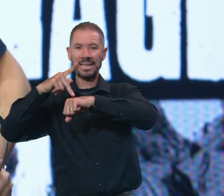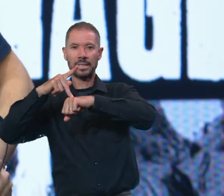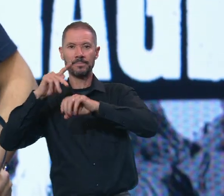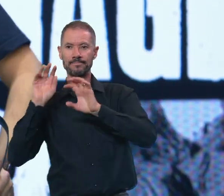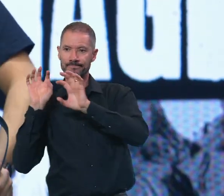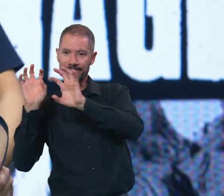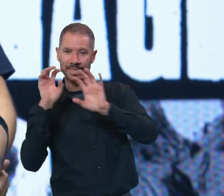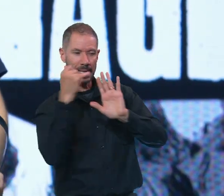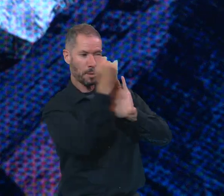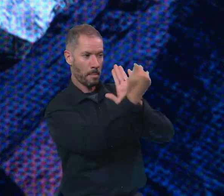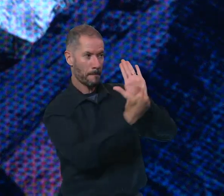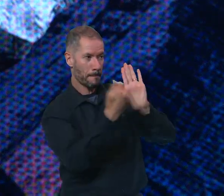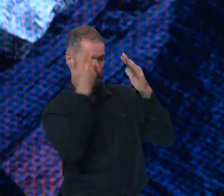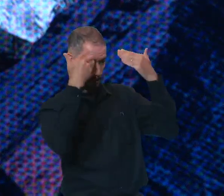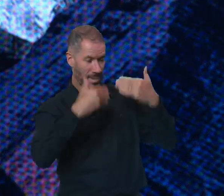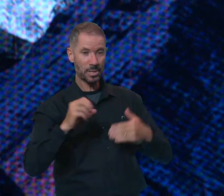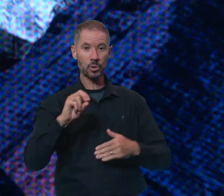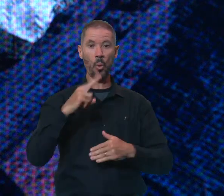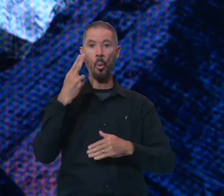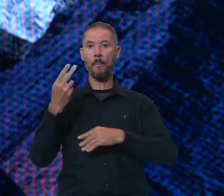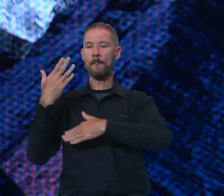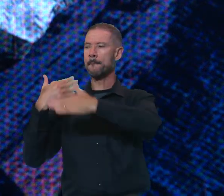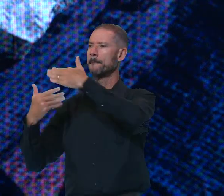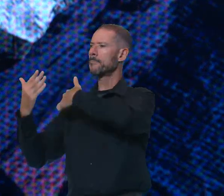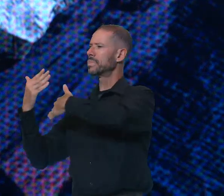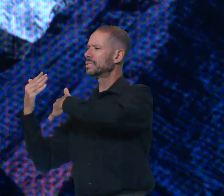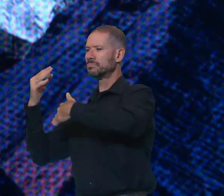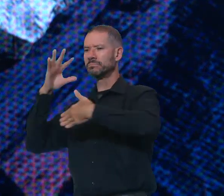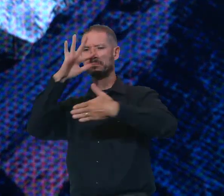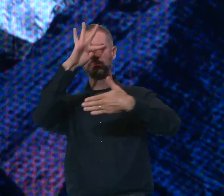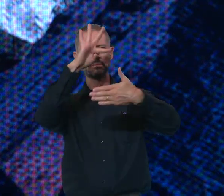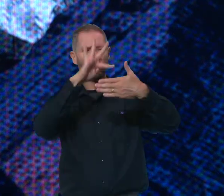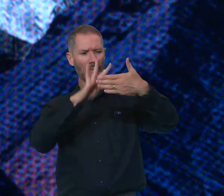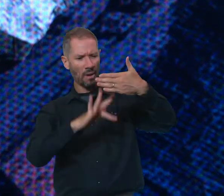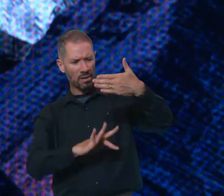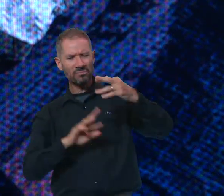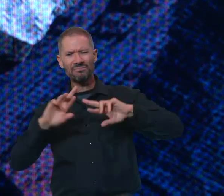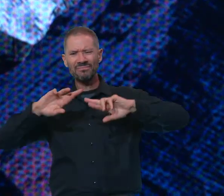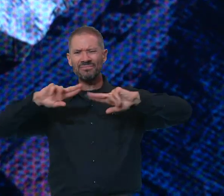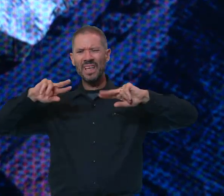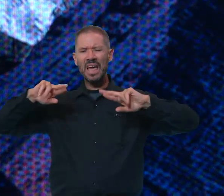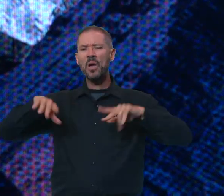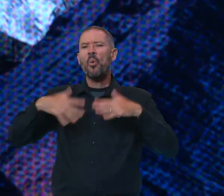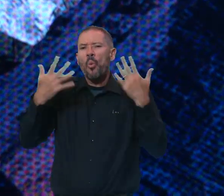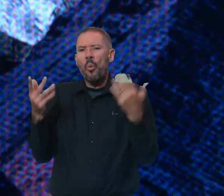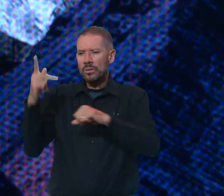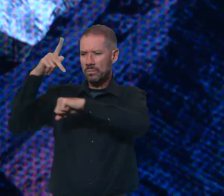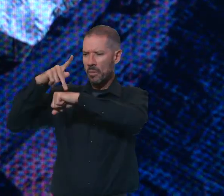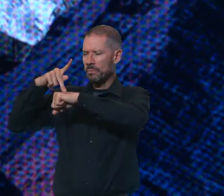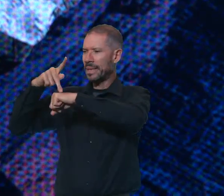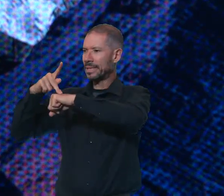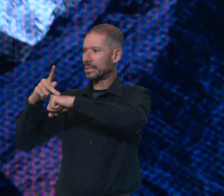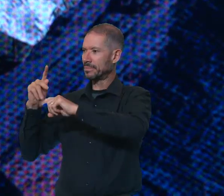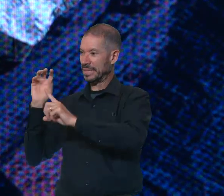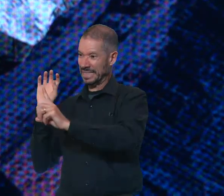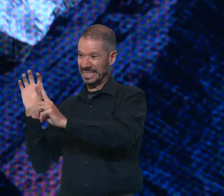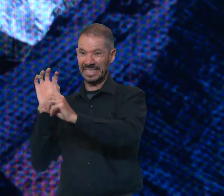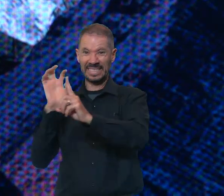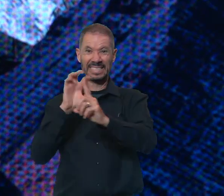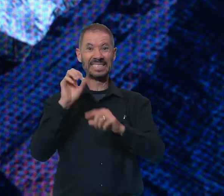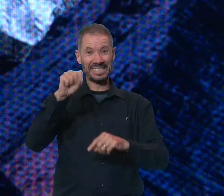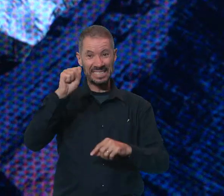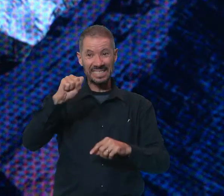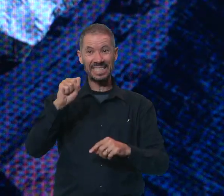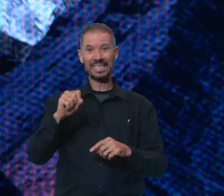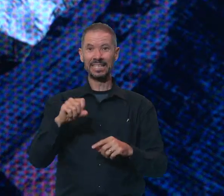afeta a imagem ou se ela é do passado. A grande questão do texto não é quando a pedra vem, porque elas vão vir.